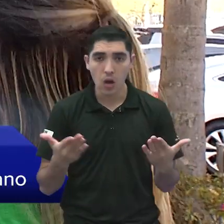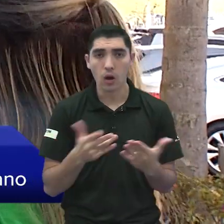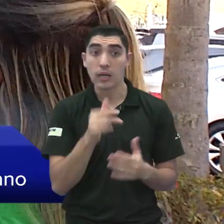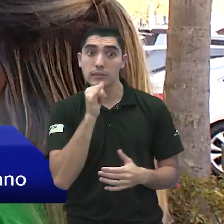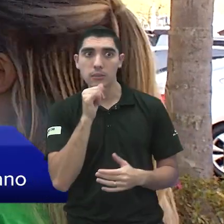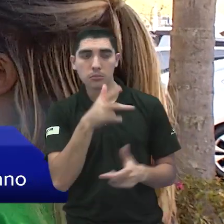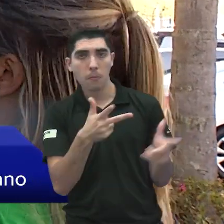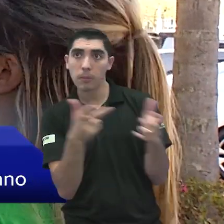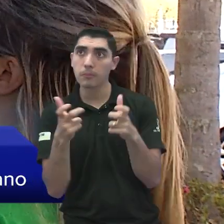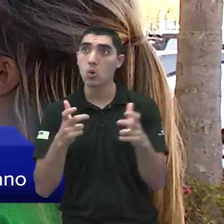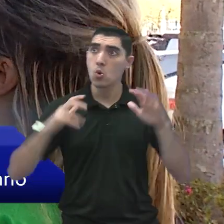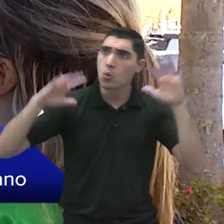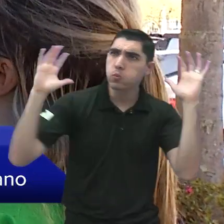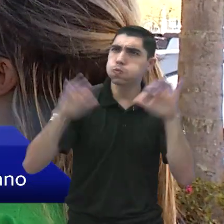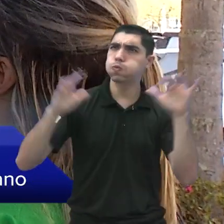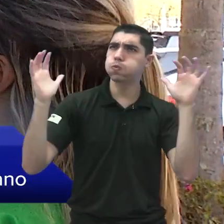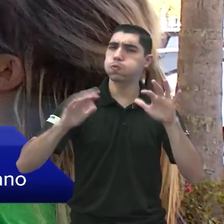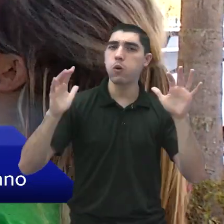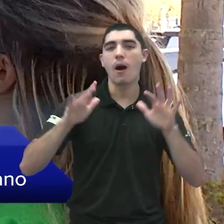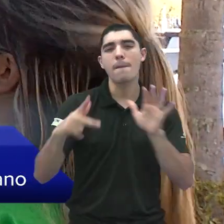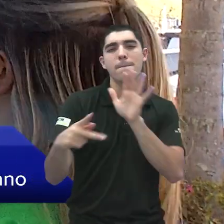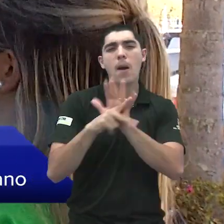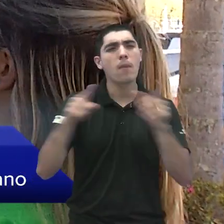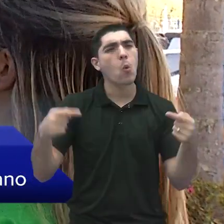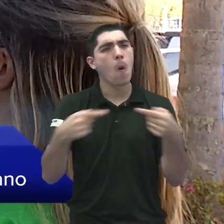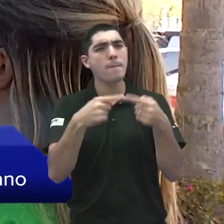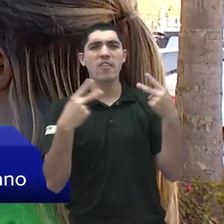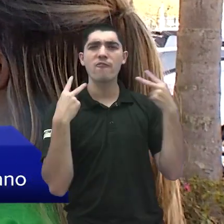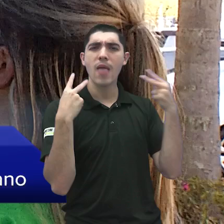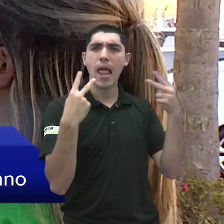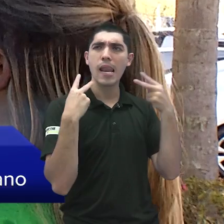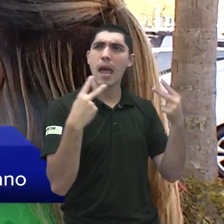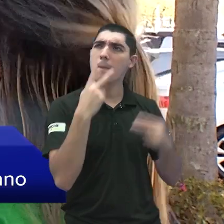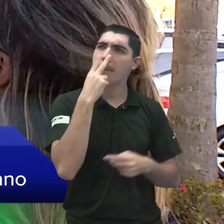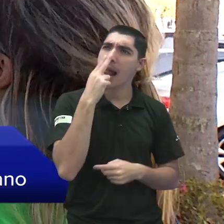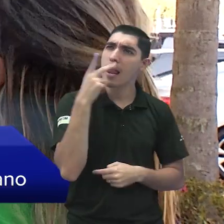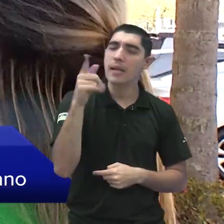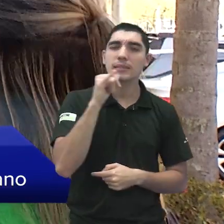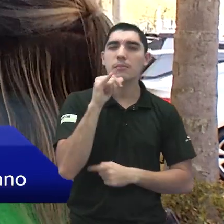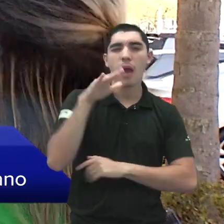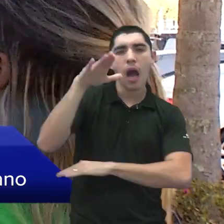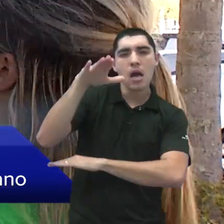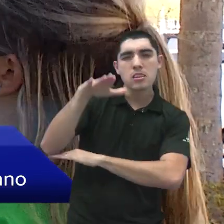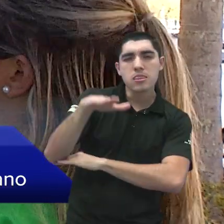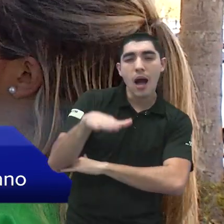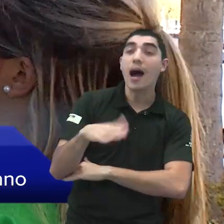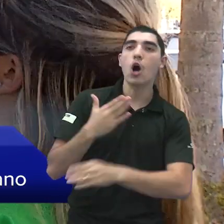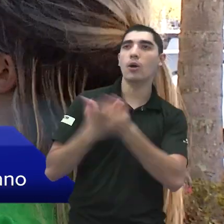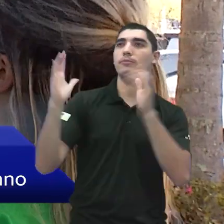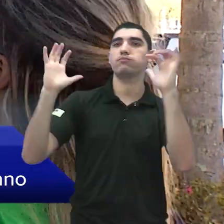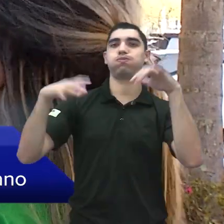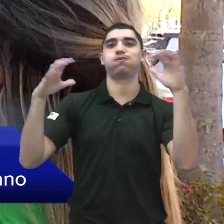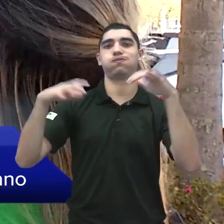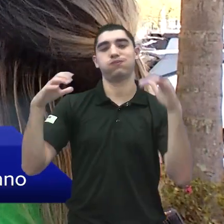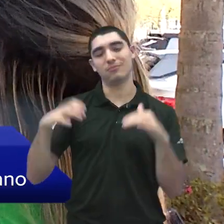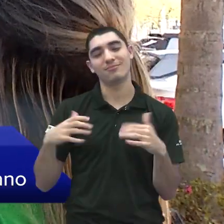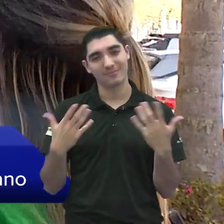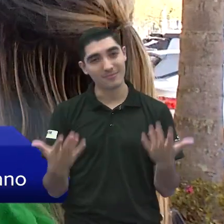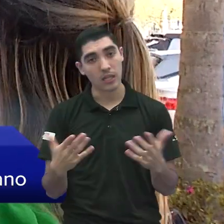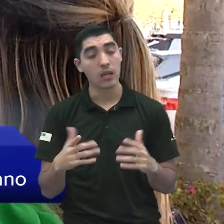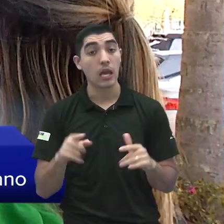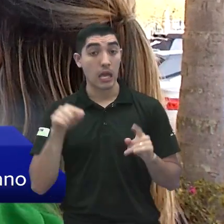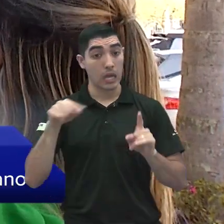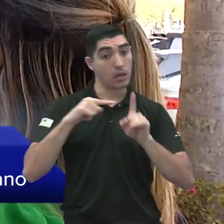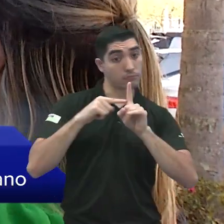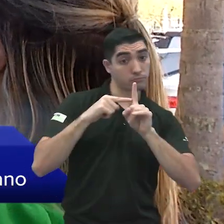a ver aquelas pancadas de chuva bem características de verão, né, que vem mais para o final da tarde, que dão uma amenizada naquele tempo mais quente, e